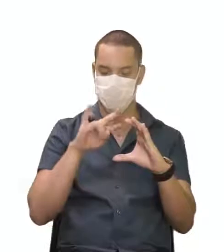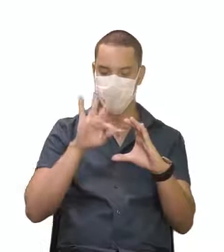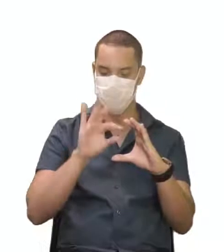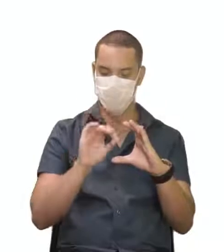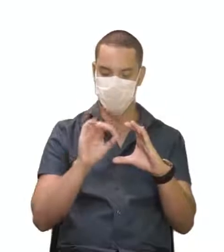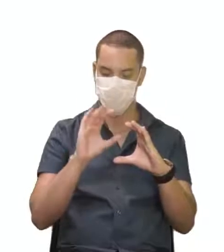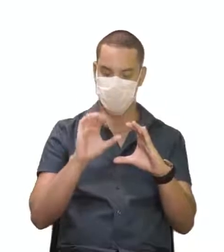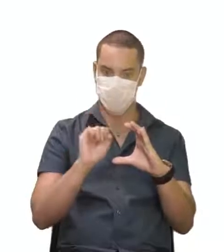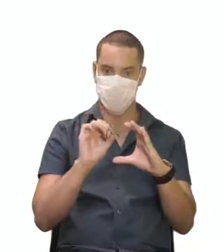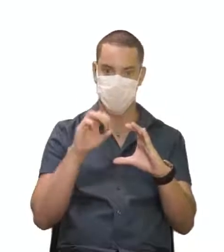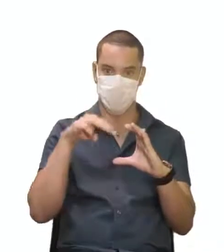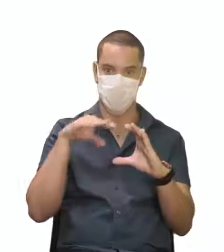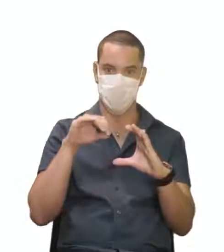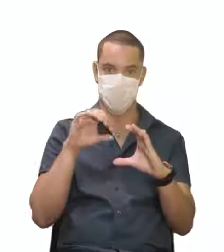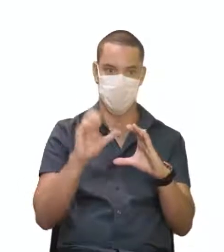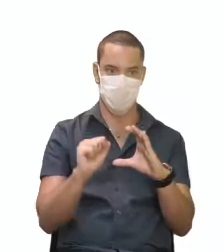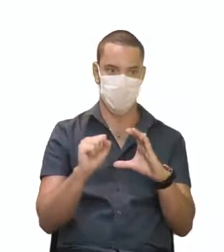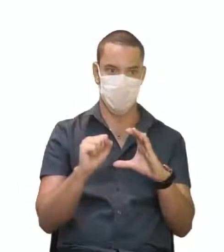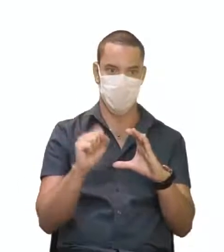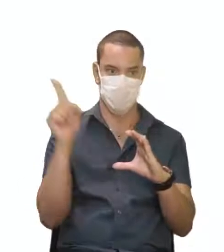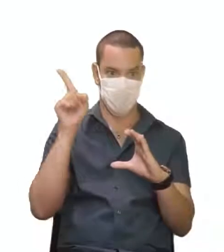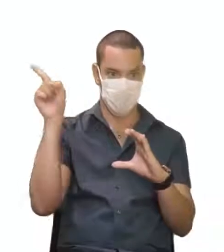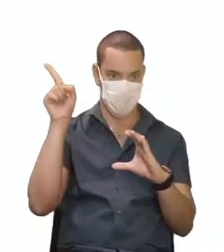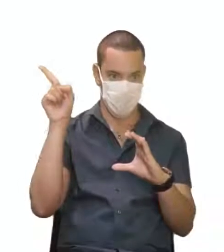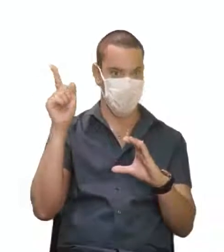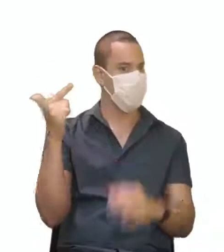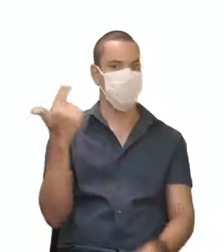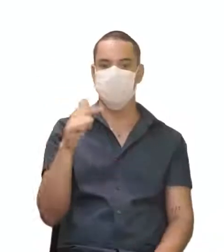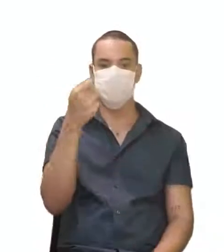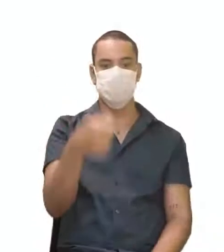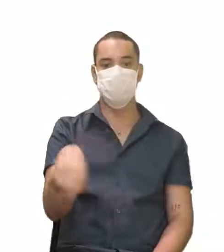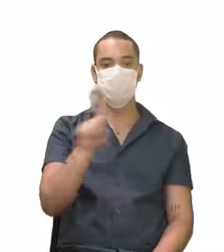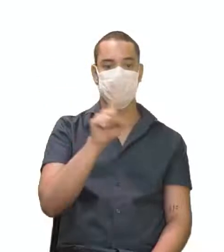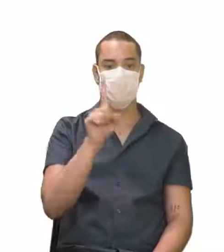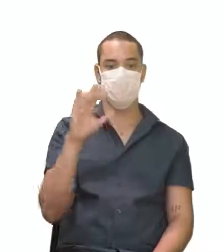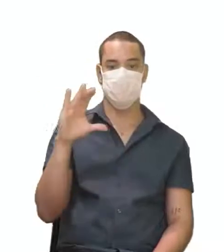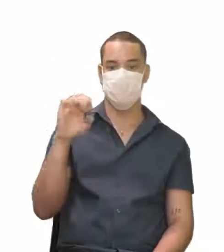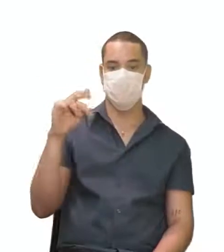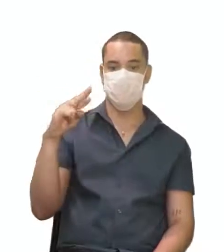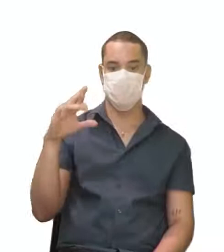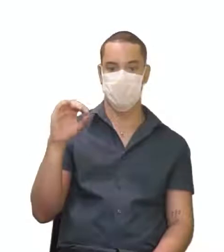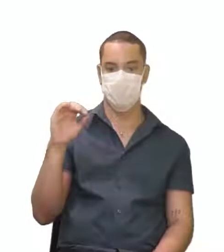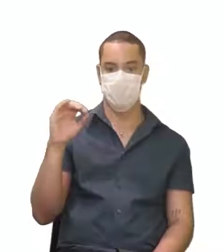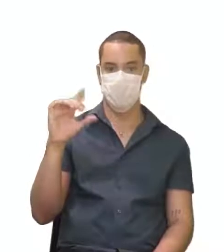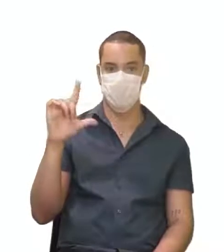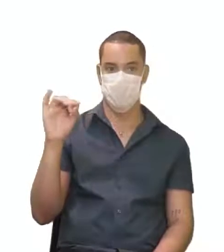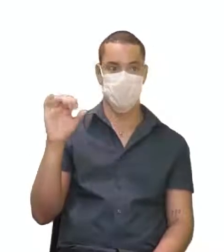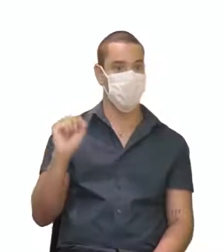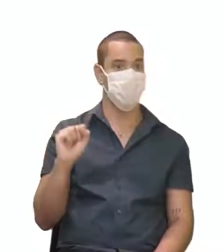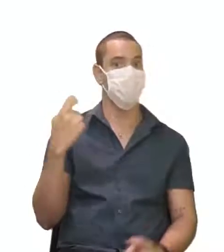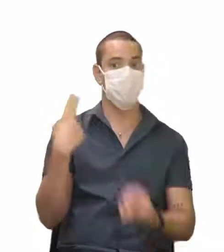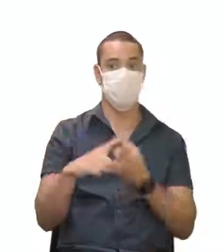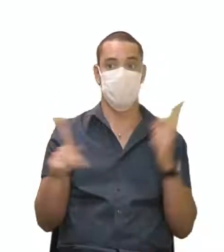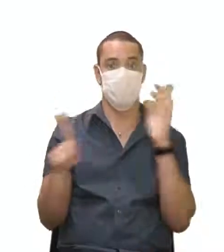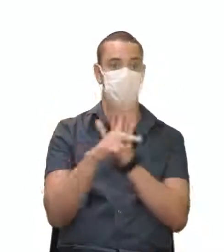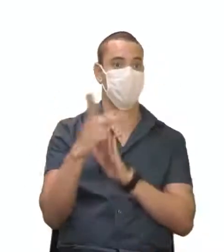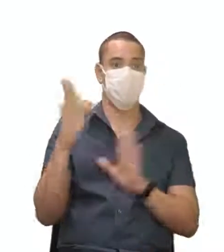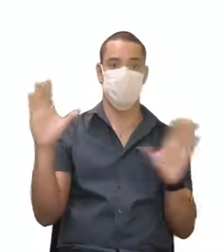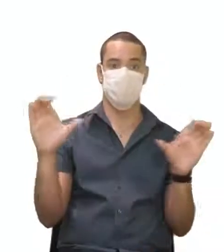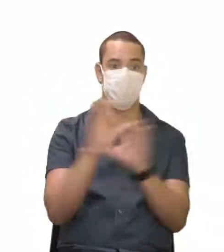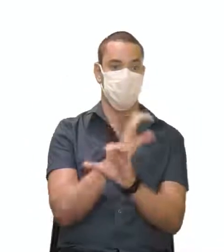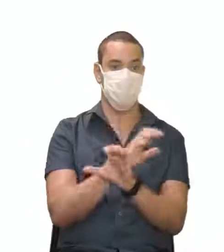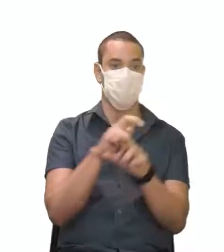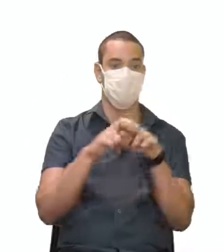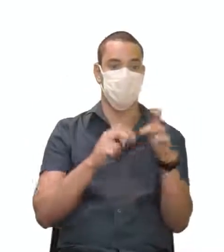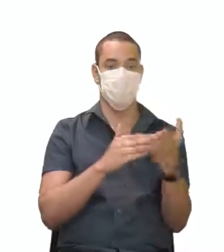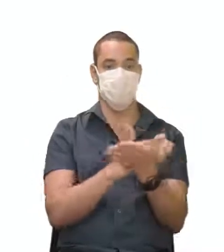região aqui, ó, não precisa de centríolos, porque elas não têm. E aí o que vai acontecer? Eles mesmos, essa região do